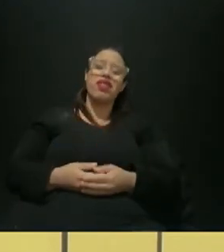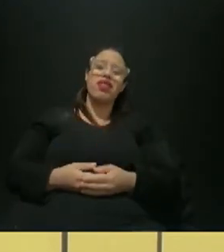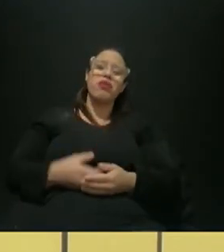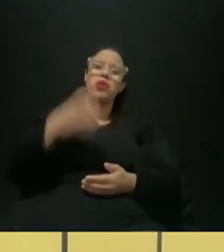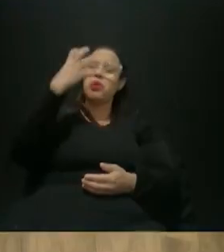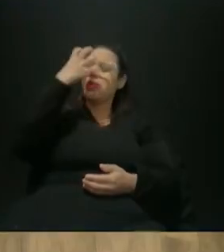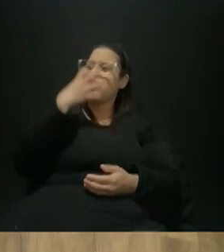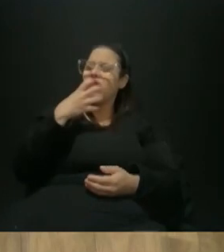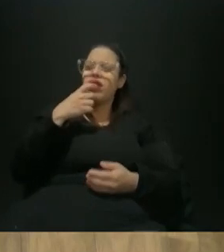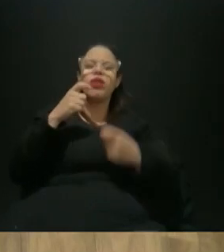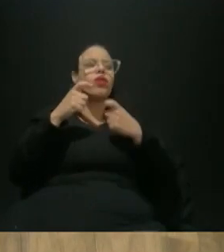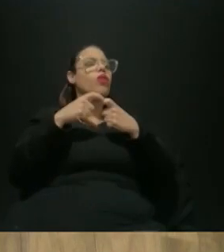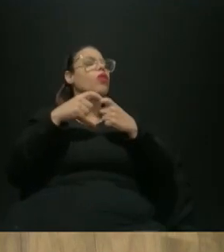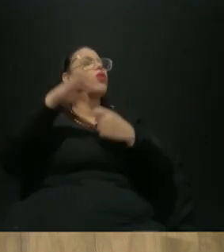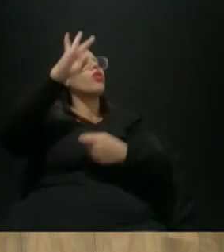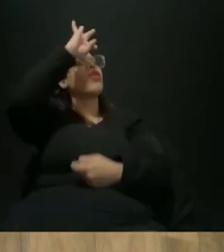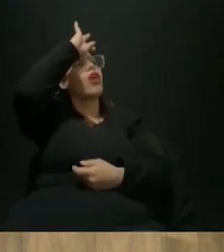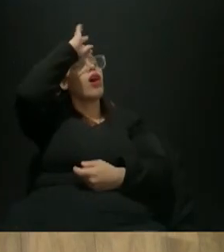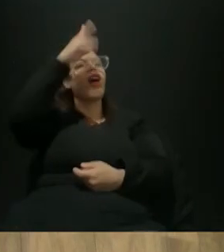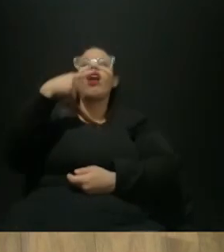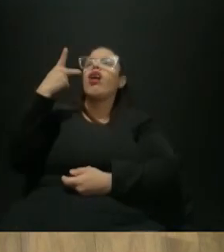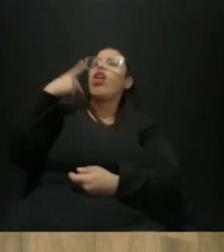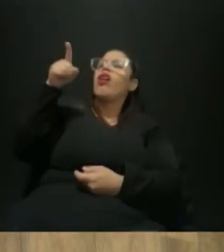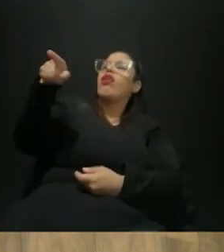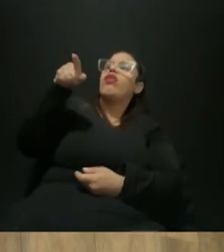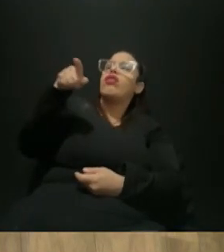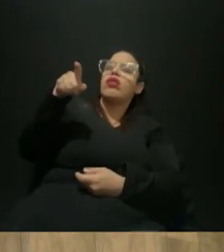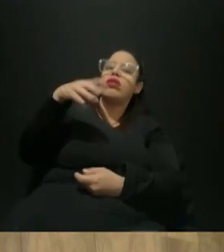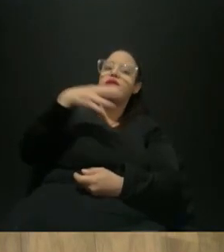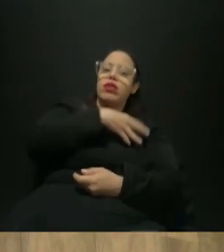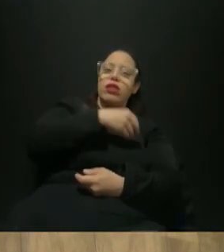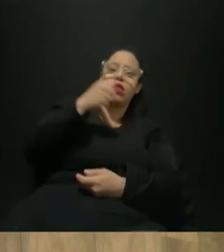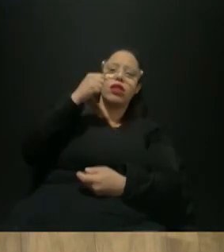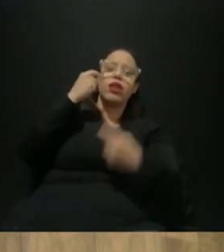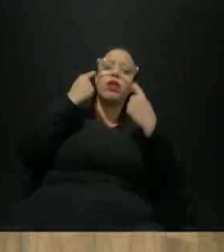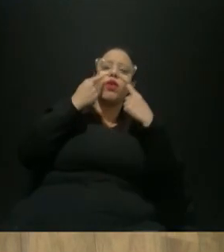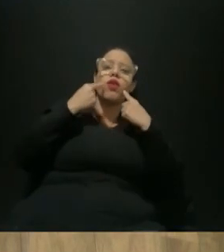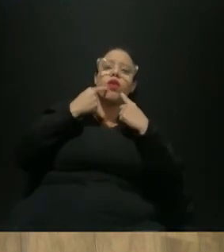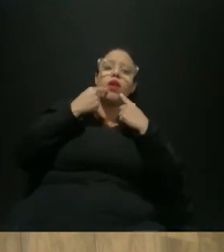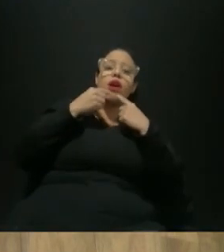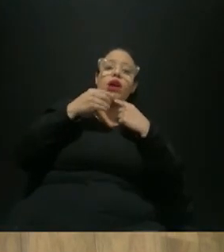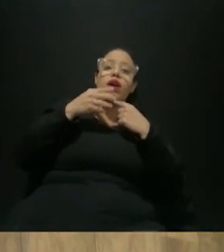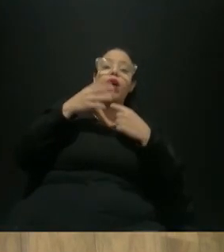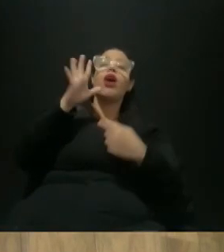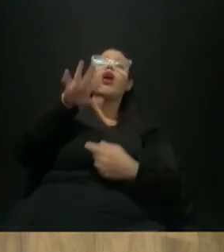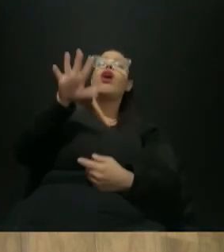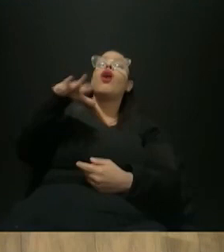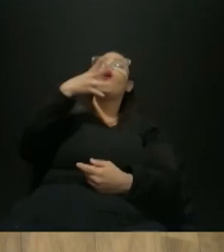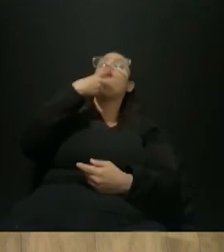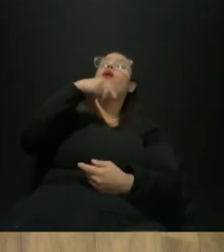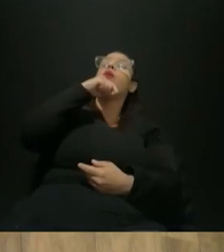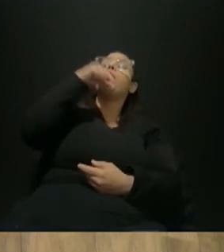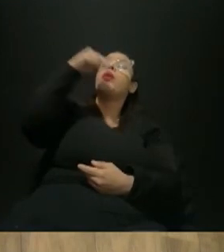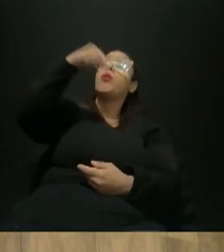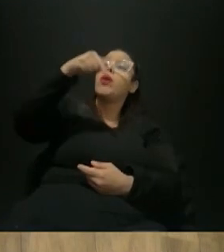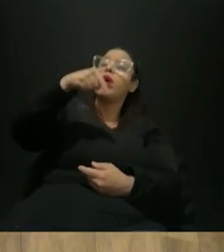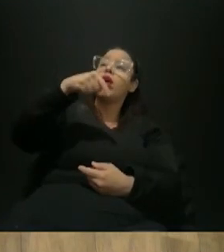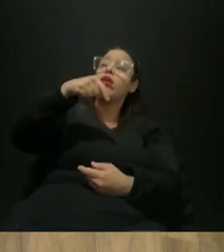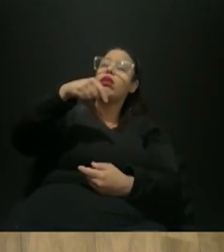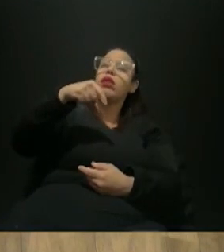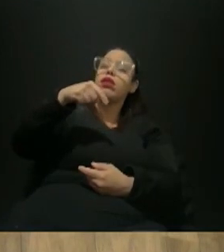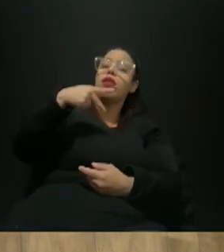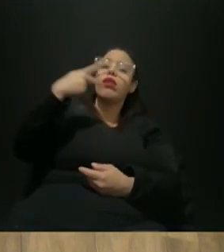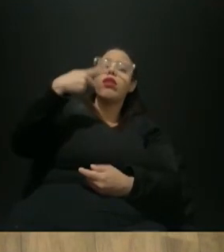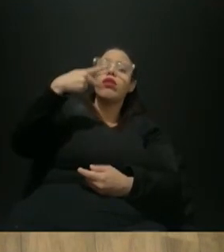Tiago falou, que naquele momento em que a filha dele estava chorando, ele falou... papai tá aqui, do mesmo jeito que ele falava na